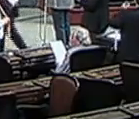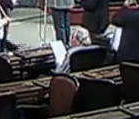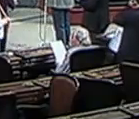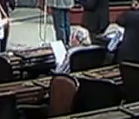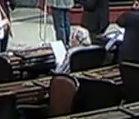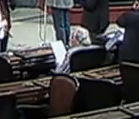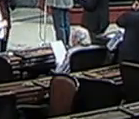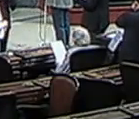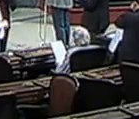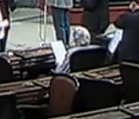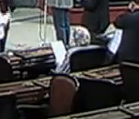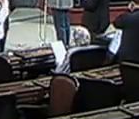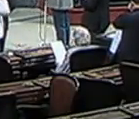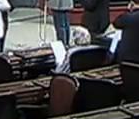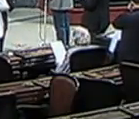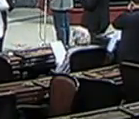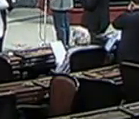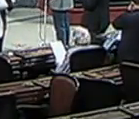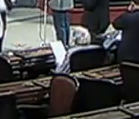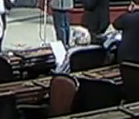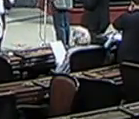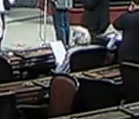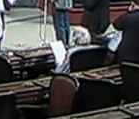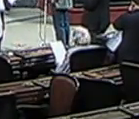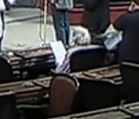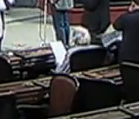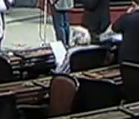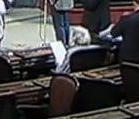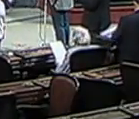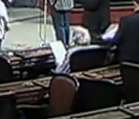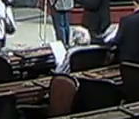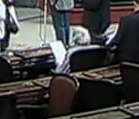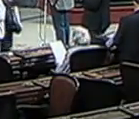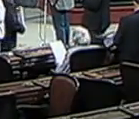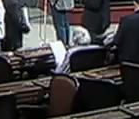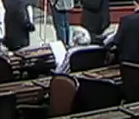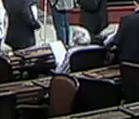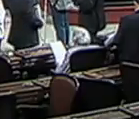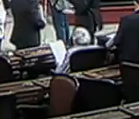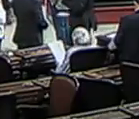Deputado Edson Albertazzi, eu considero que o projeto de lei